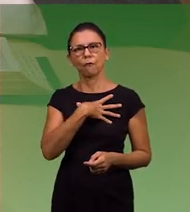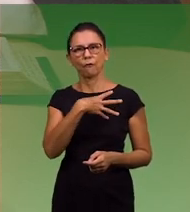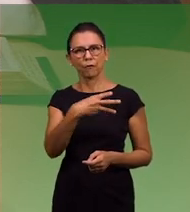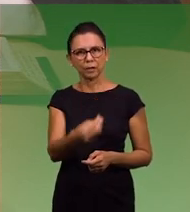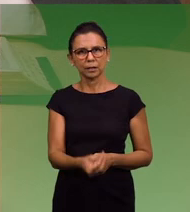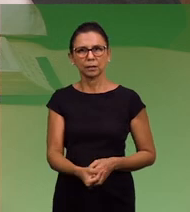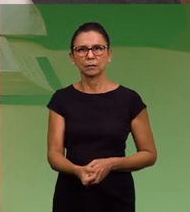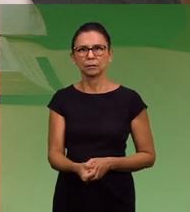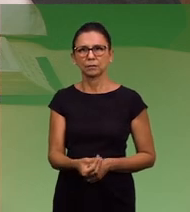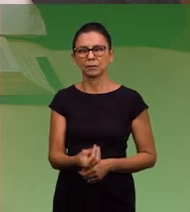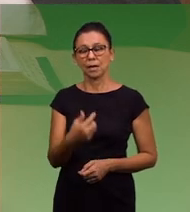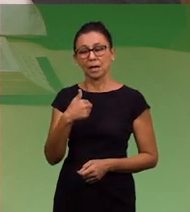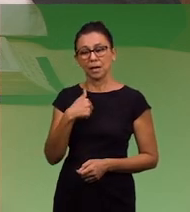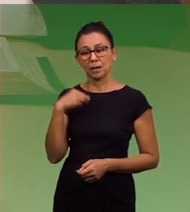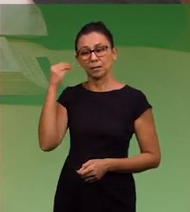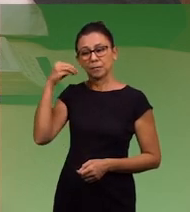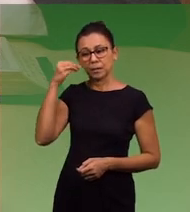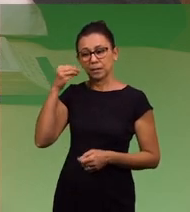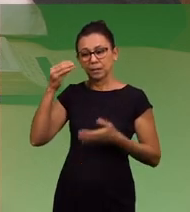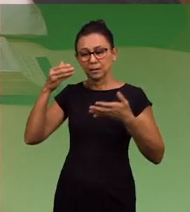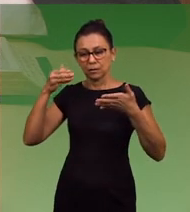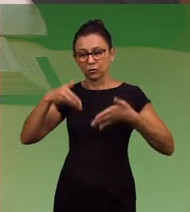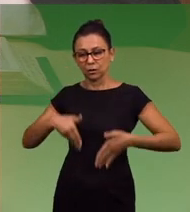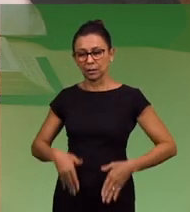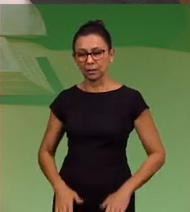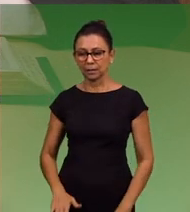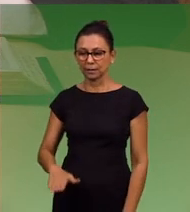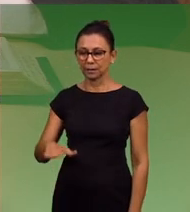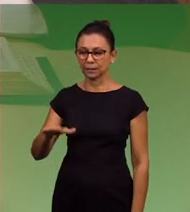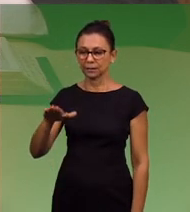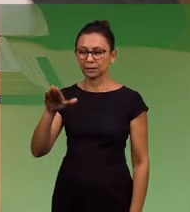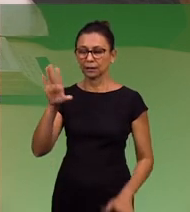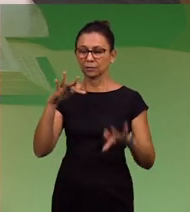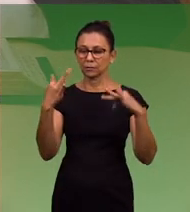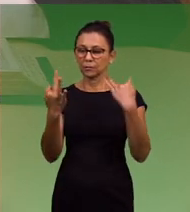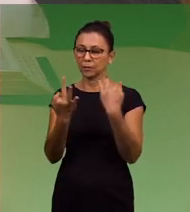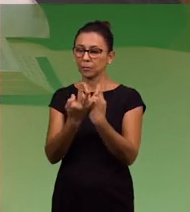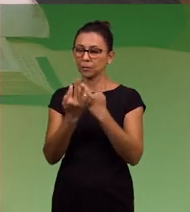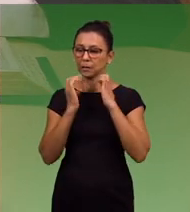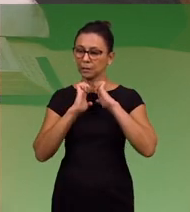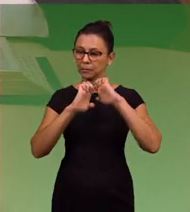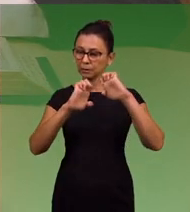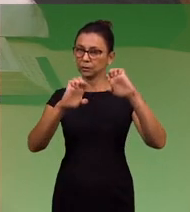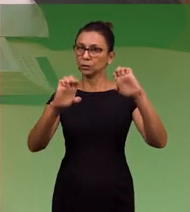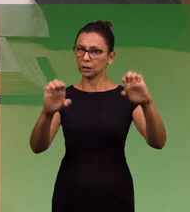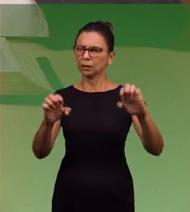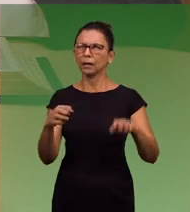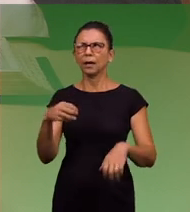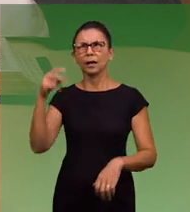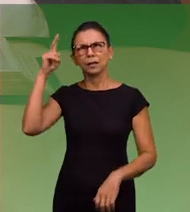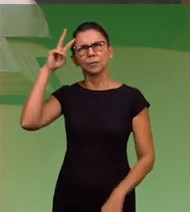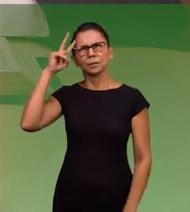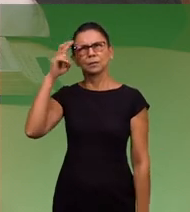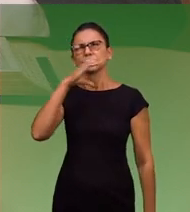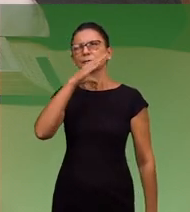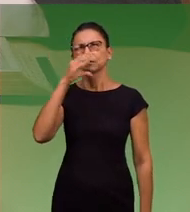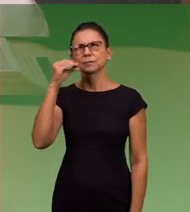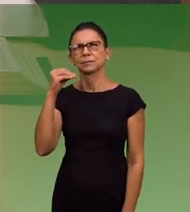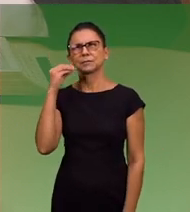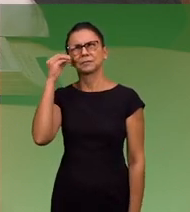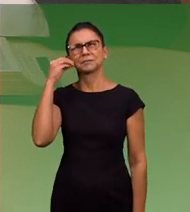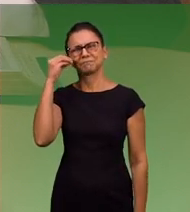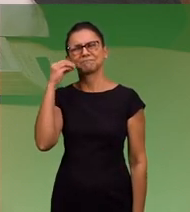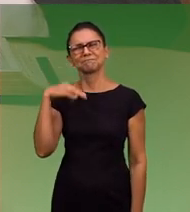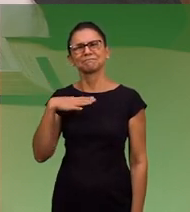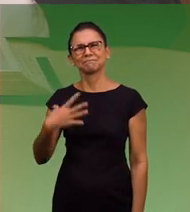nascer e crescer num lar evangélico e lembro claramente, na minha adolescência, da minha experiência de salvação.